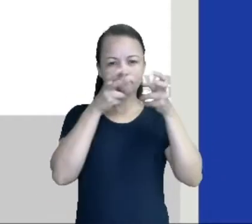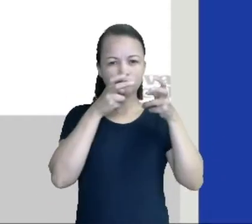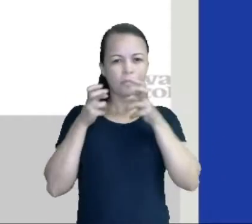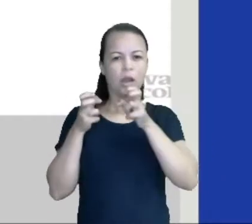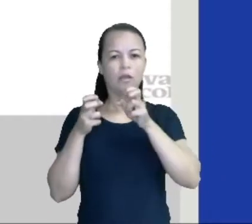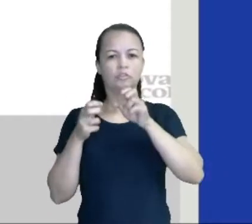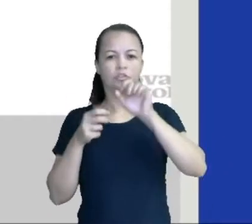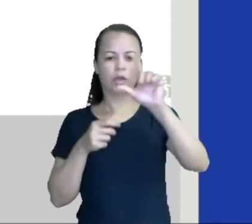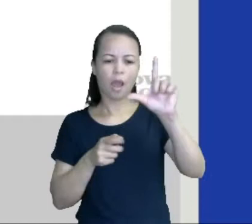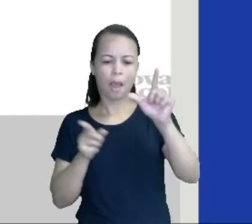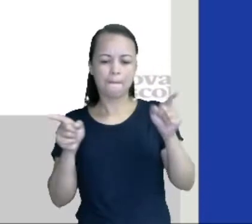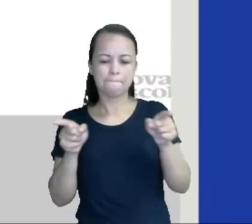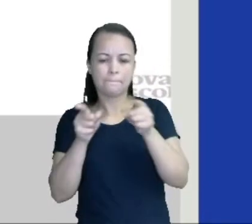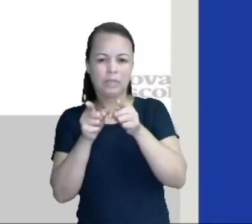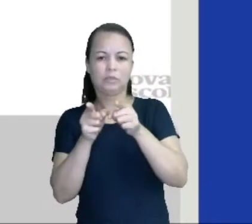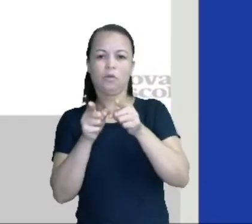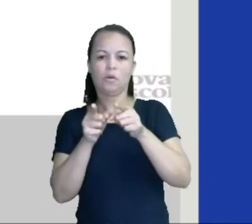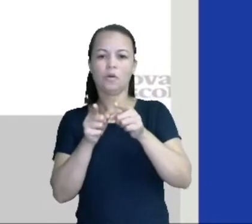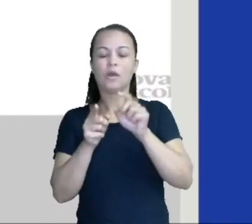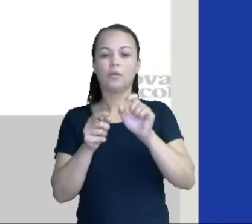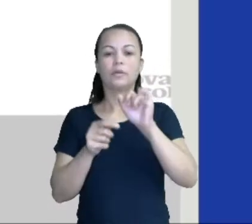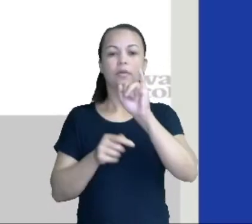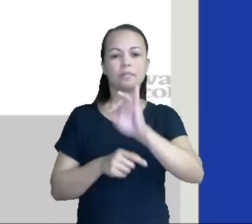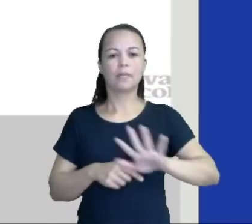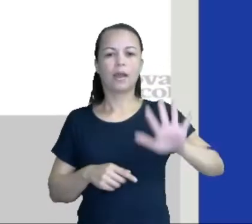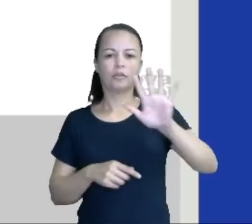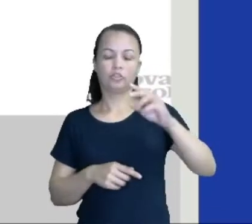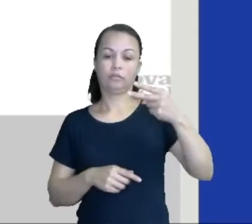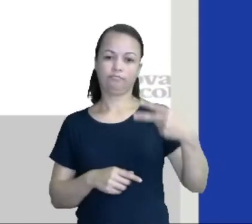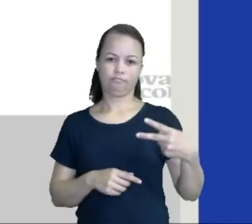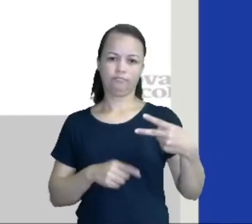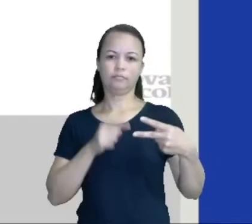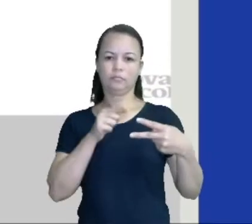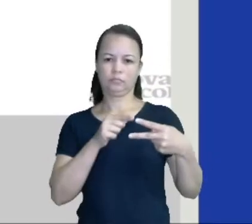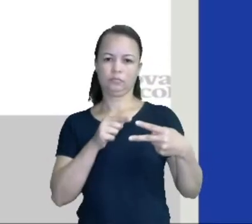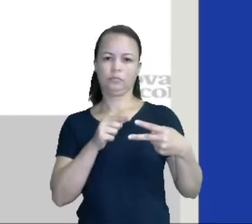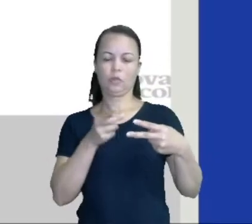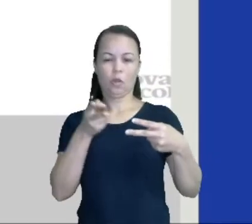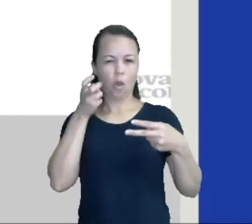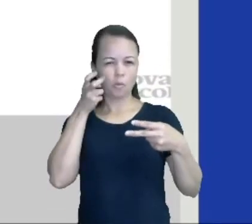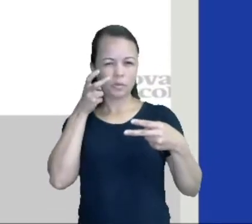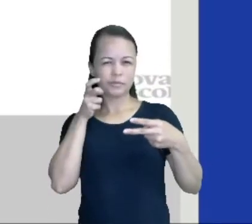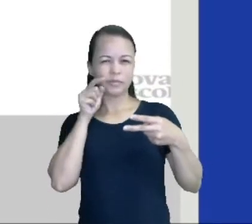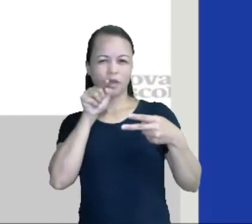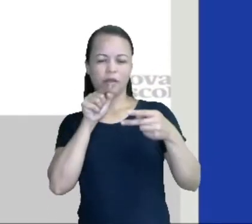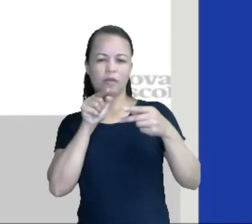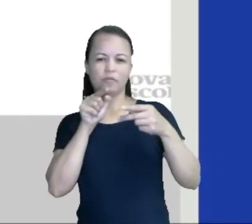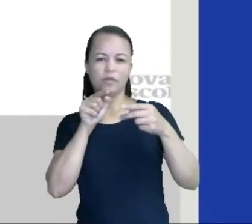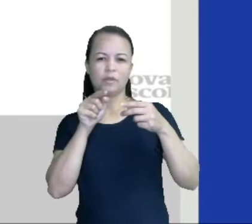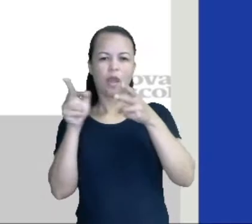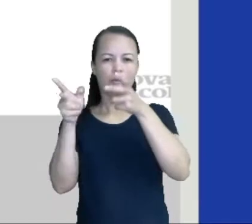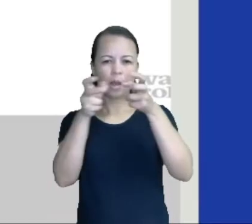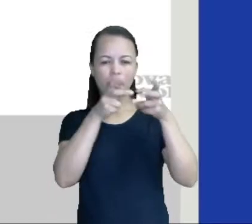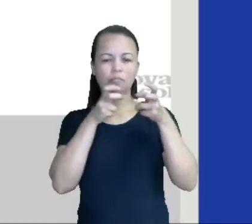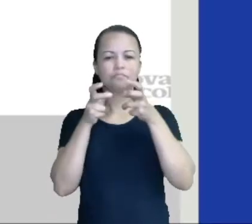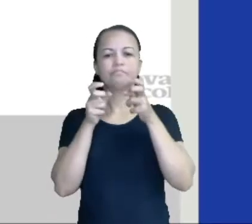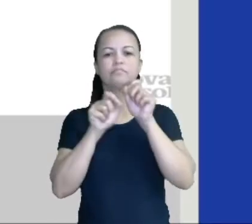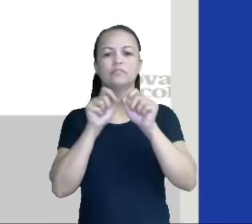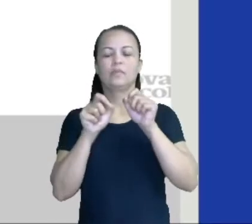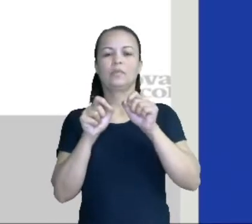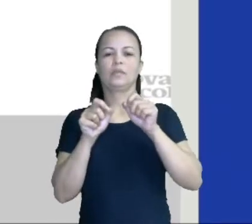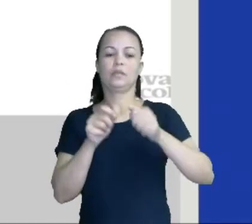a figura 2. Veja aí a comparação. Na primeira figura, a gente